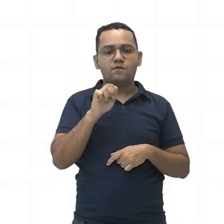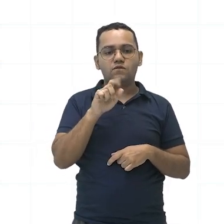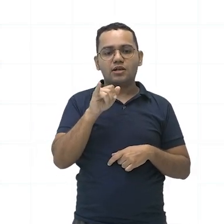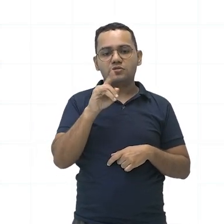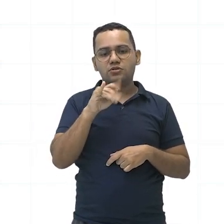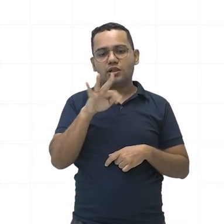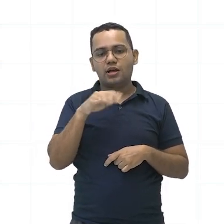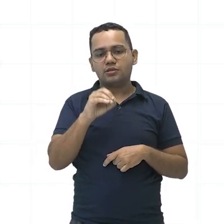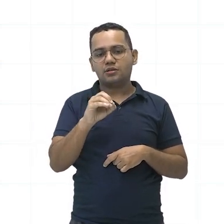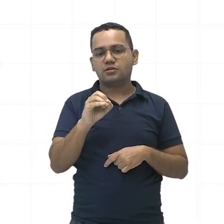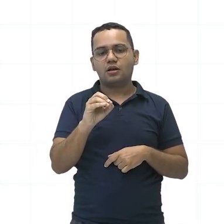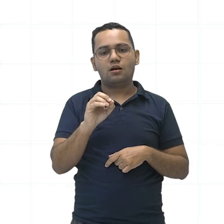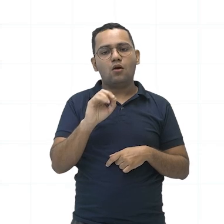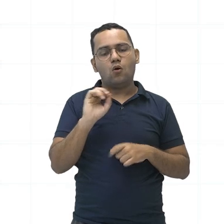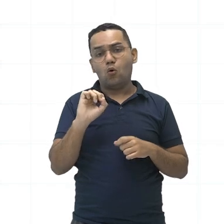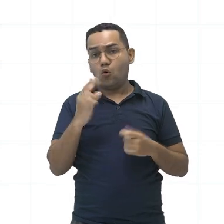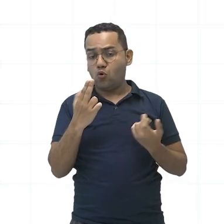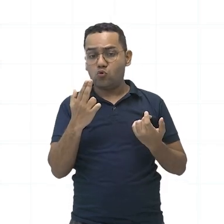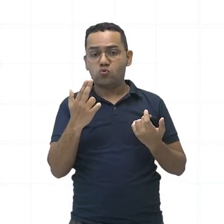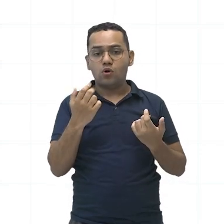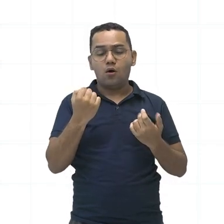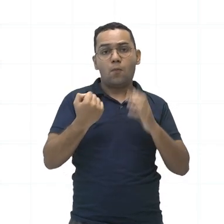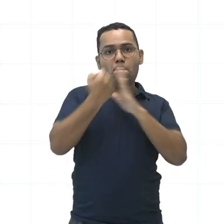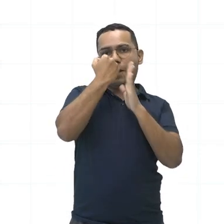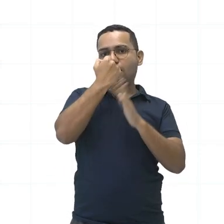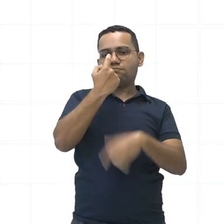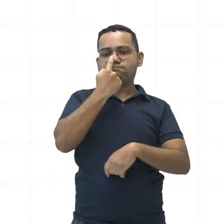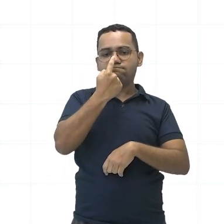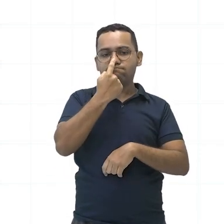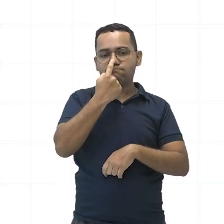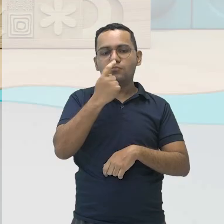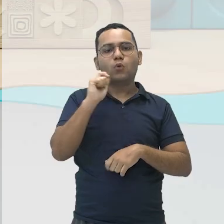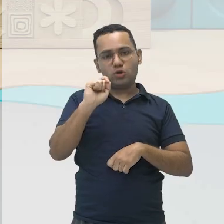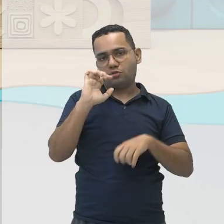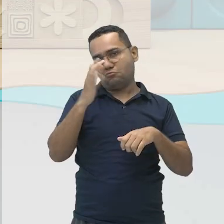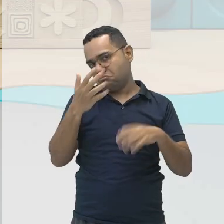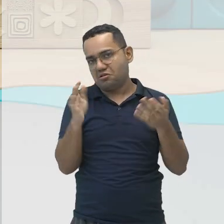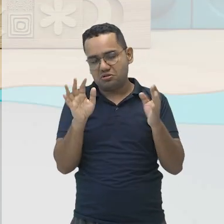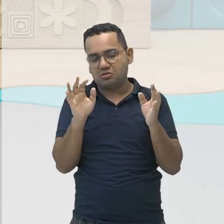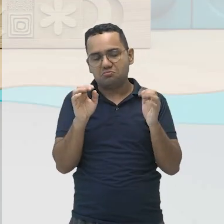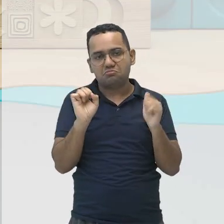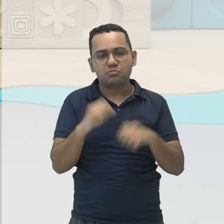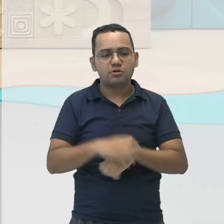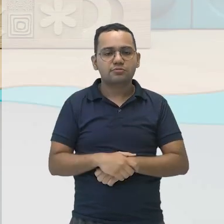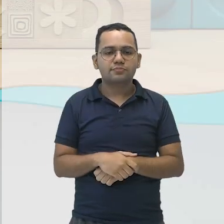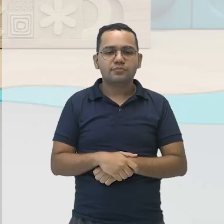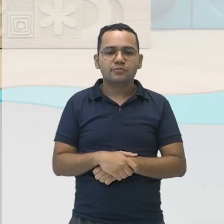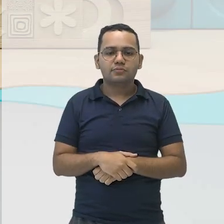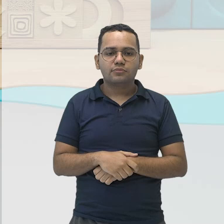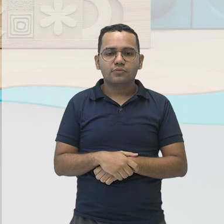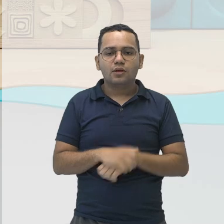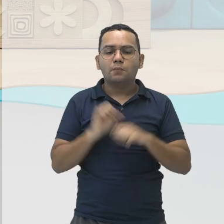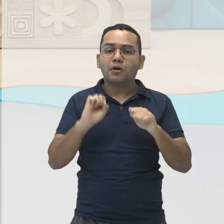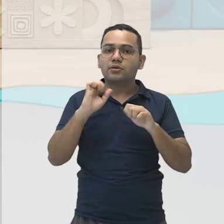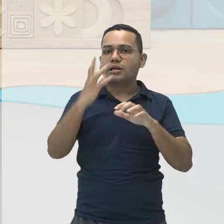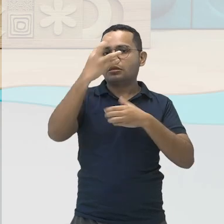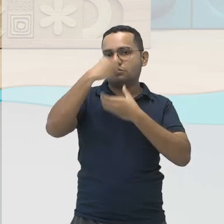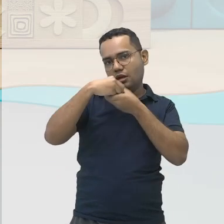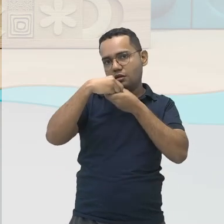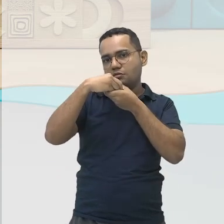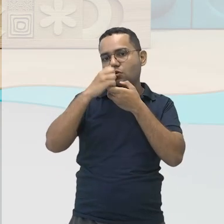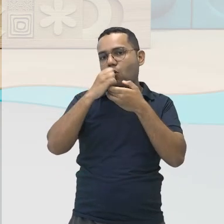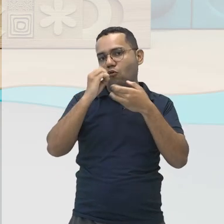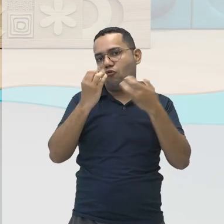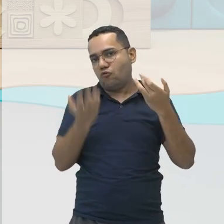grave, pode indicar também hemorragia interna. E o que pode causar o sangramento nasal? Vamos ver aí. As